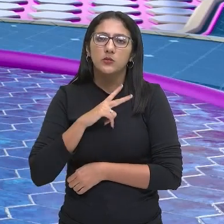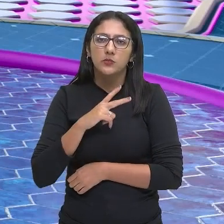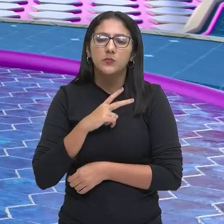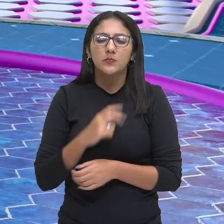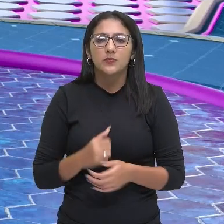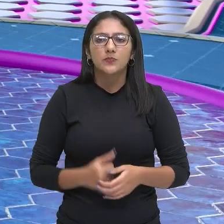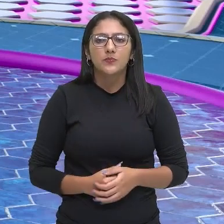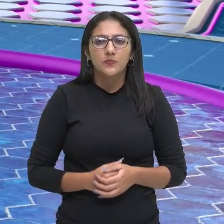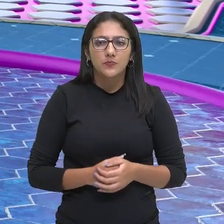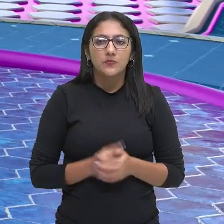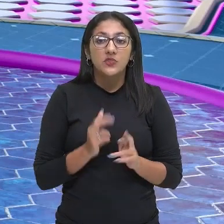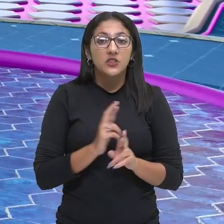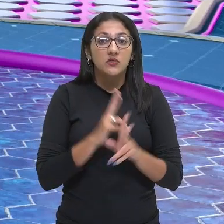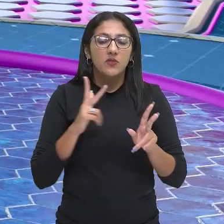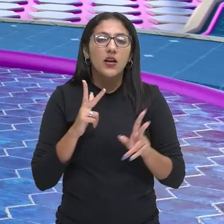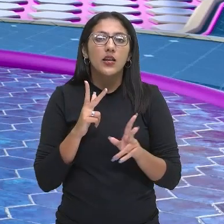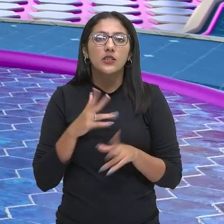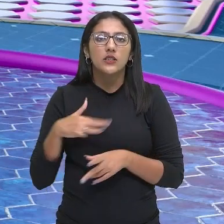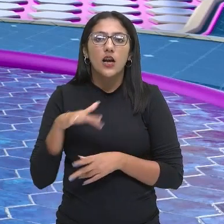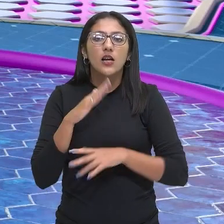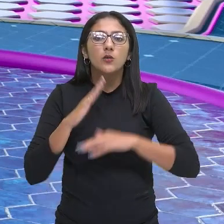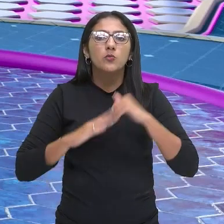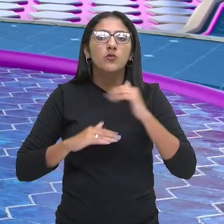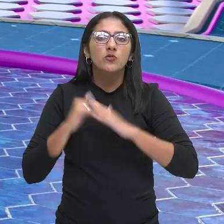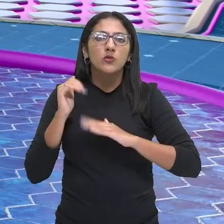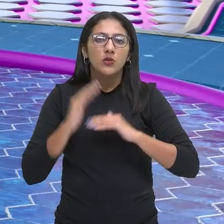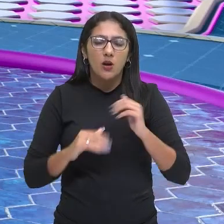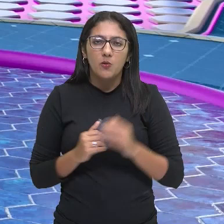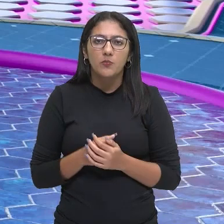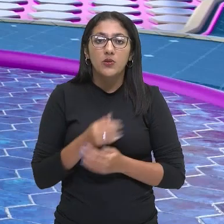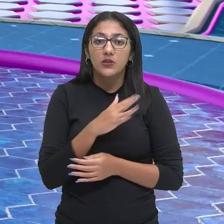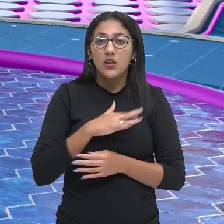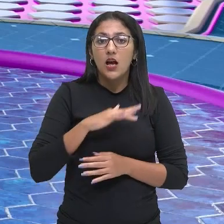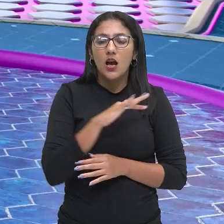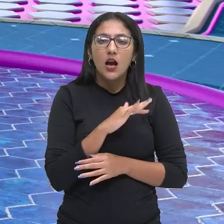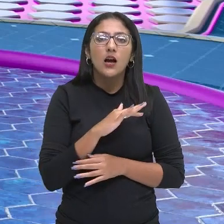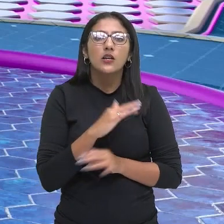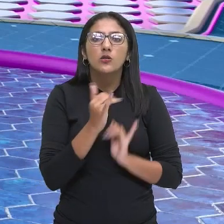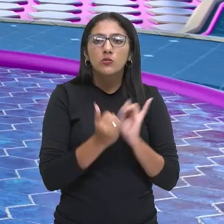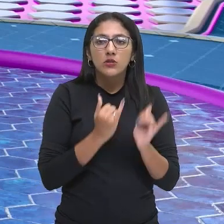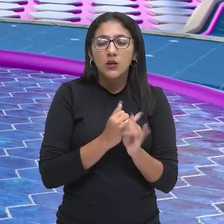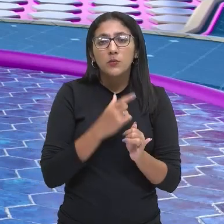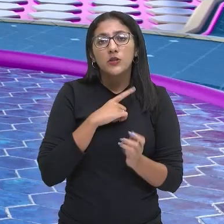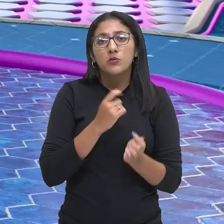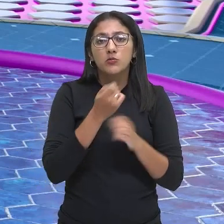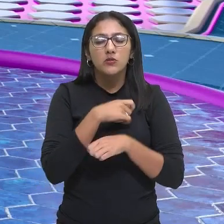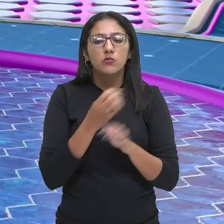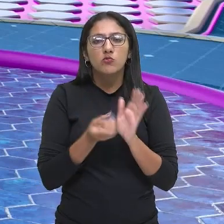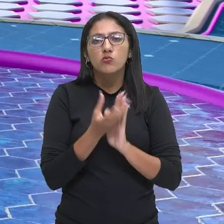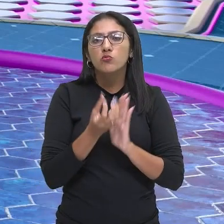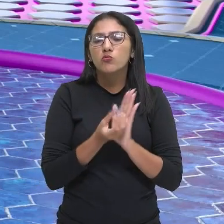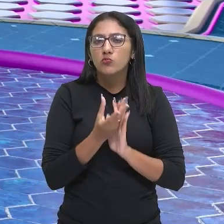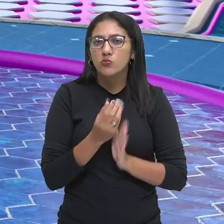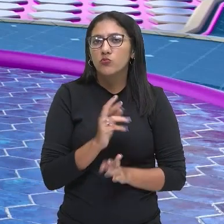privacidade. Diferente do ambiente profissional, no ambiente game pode ser criado um personagem,